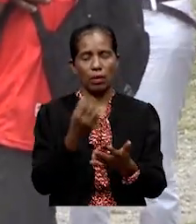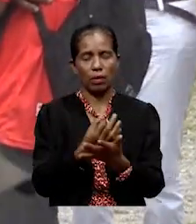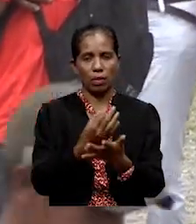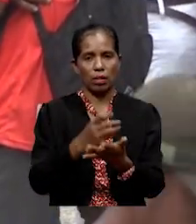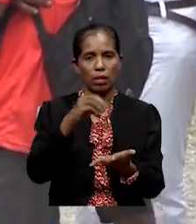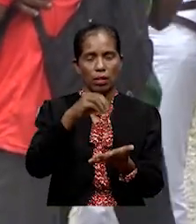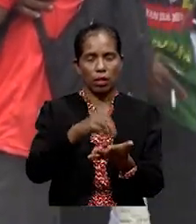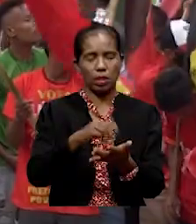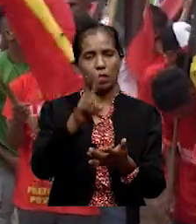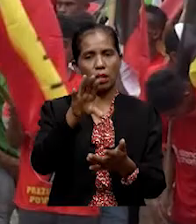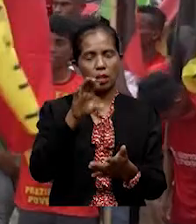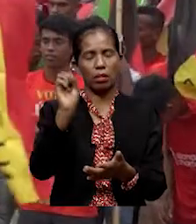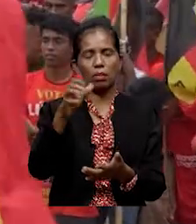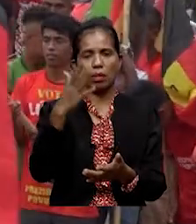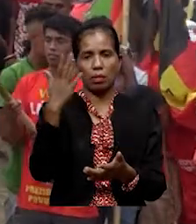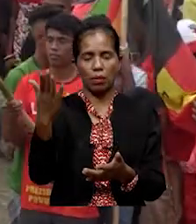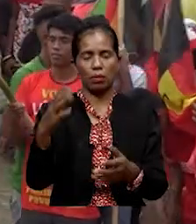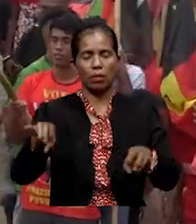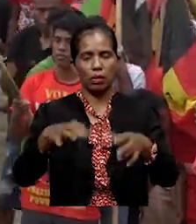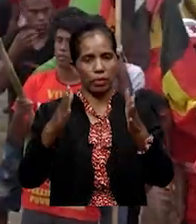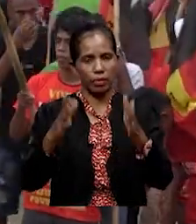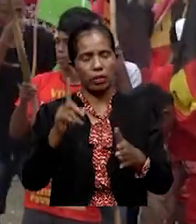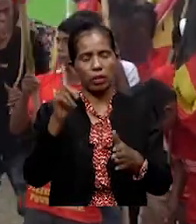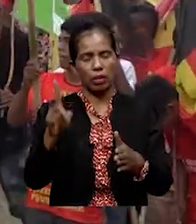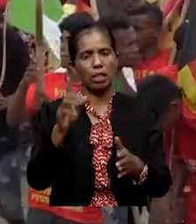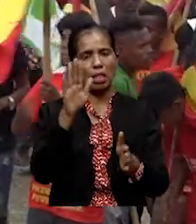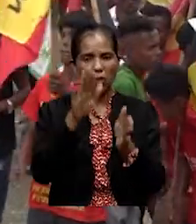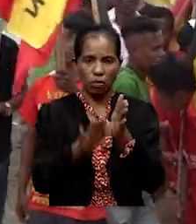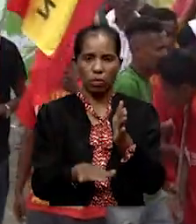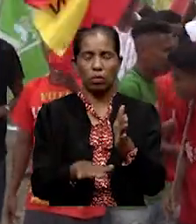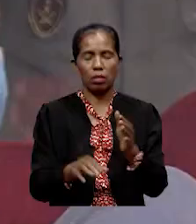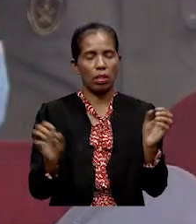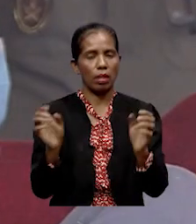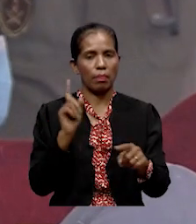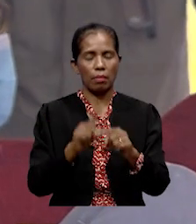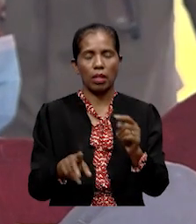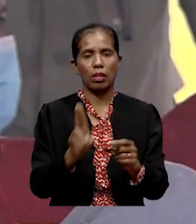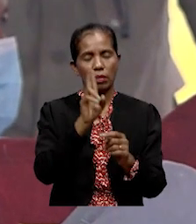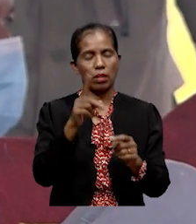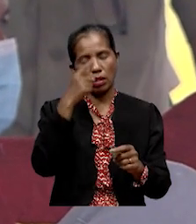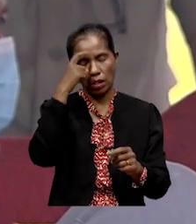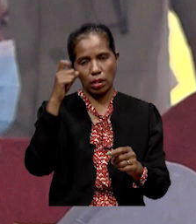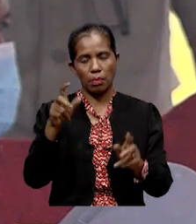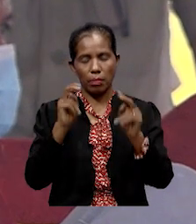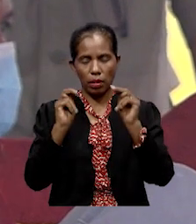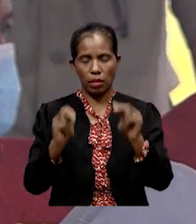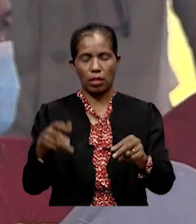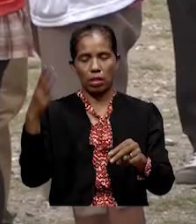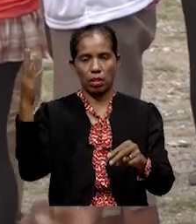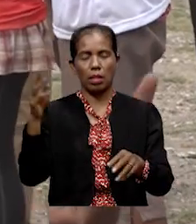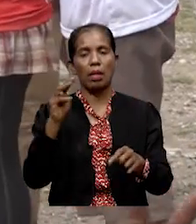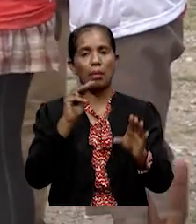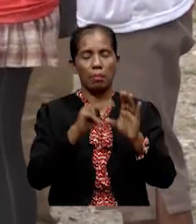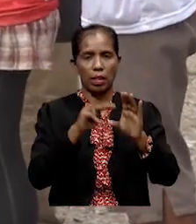dólar atu sida sanu resin lima bakada trabalhador ne kik demais nola suficiente tamba da daun ne necessidade básica ia mercado folin